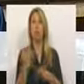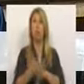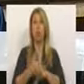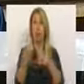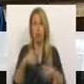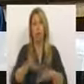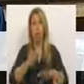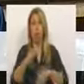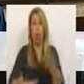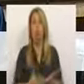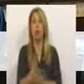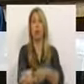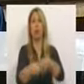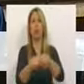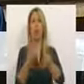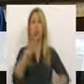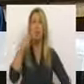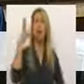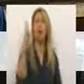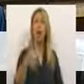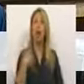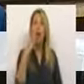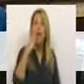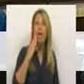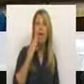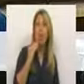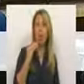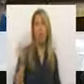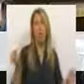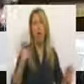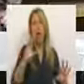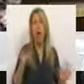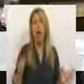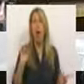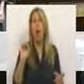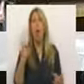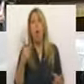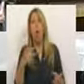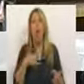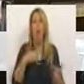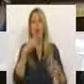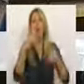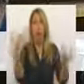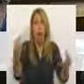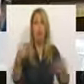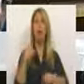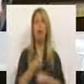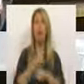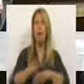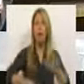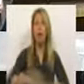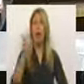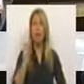o dissemos, não nos envergonhamos nem temos medo de dizer que este é um trabalho que foi feito há mais de 10 anos e que foi um trabalho que